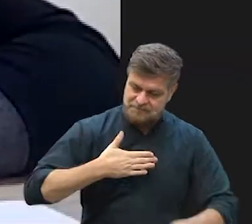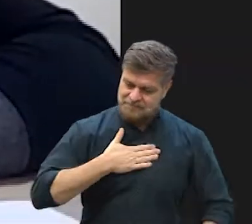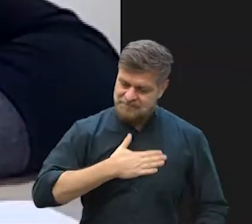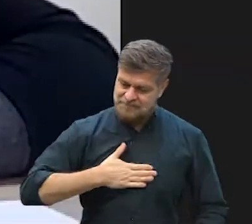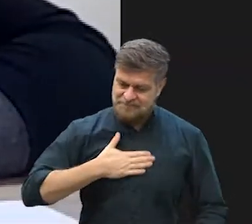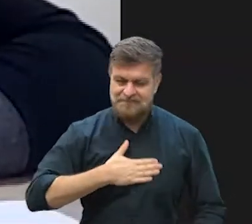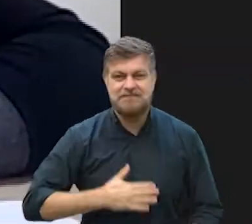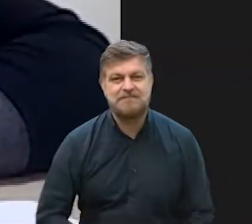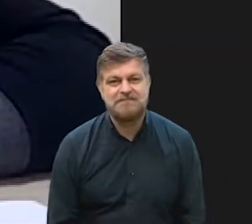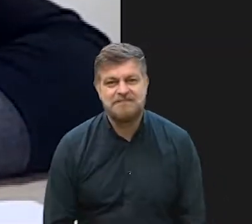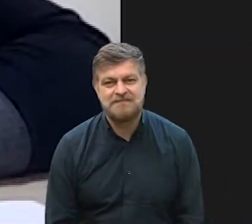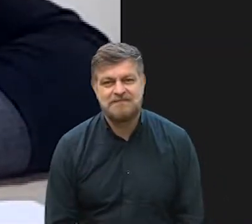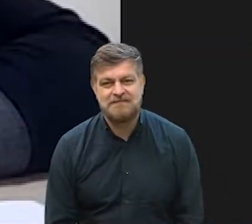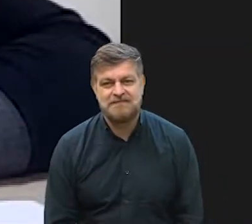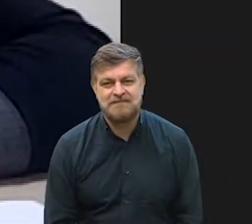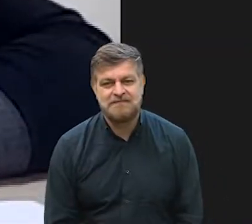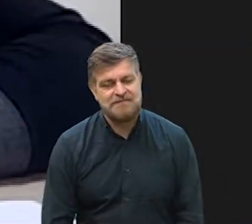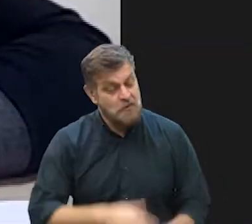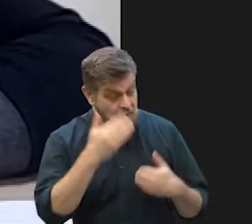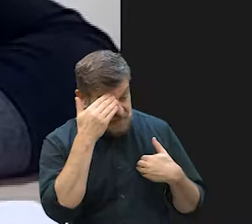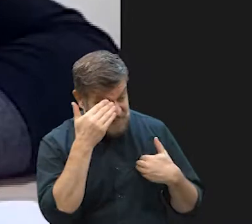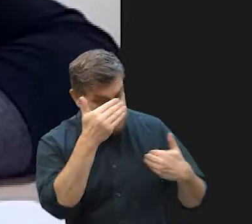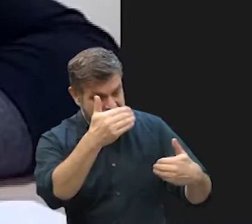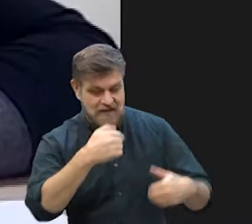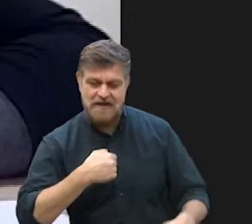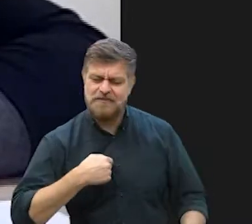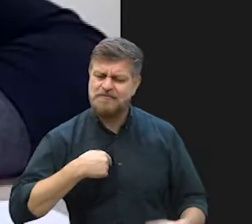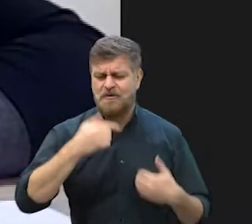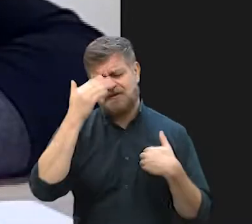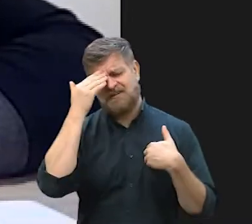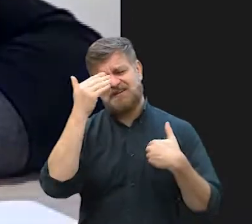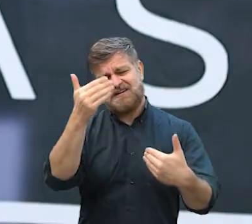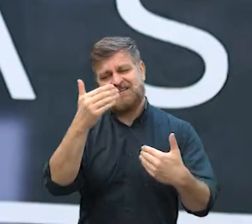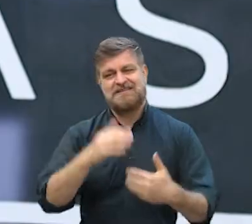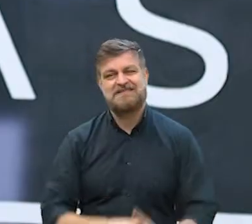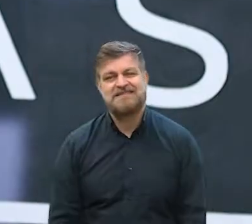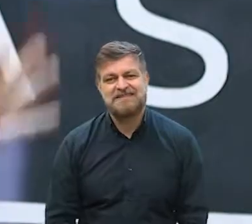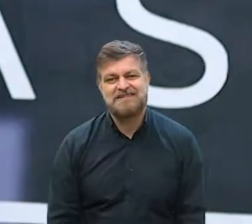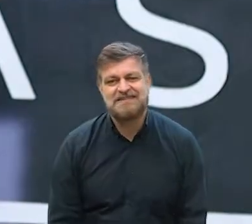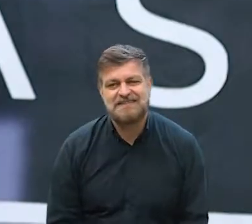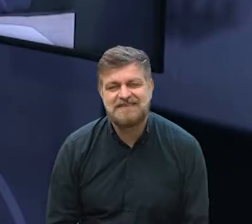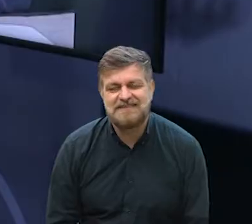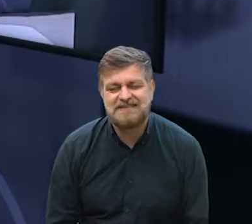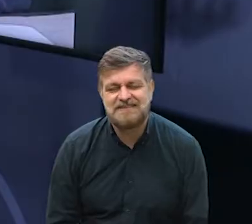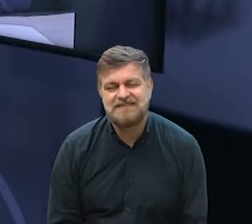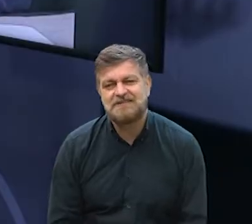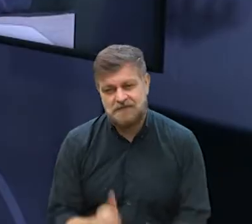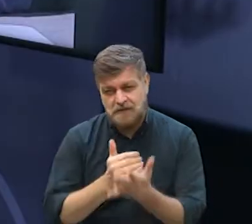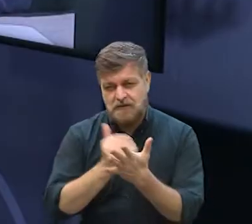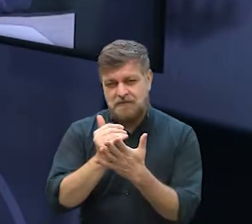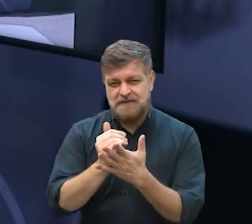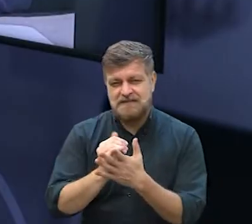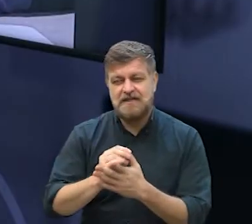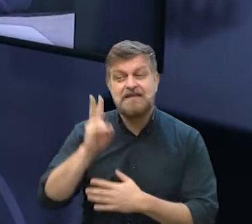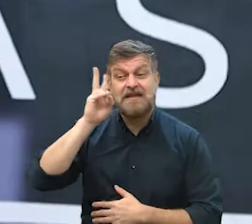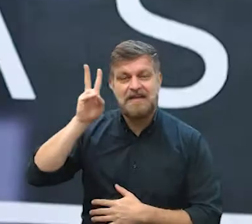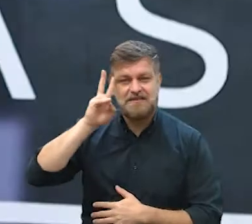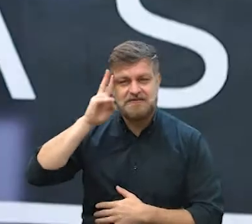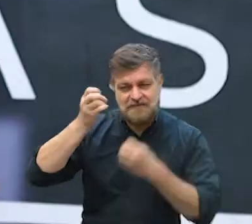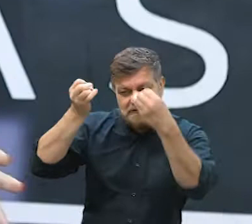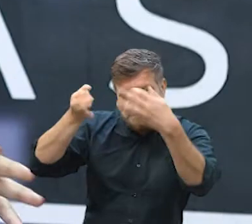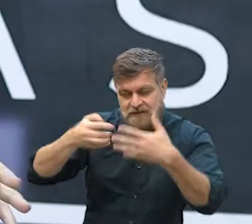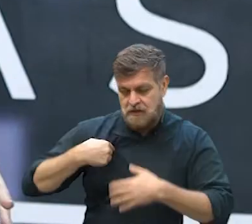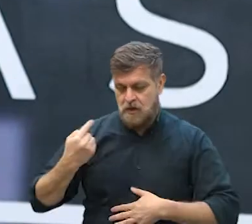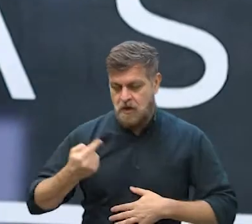prazer recebê-la. Obrigada, eu que agradeço pelo convite. Tatiane, vamos começar falando um pouquinho da história, né? Porque a gente aqui no